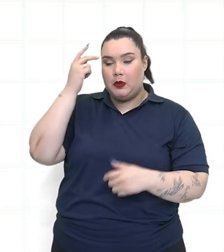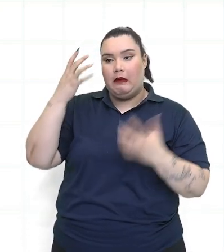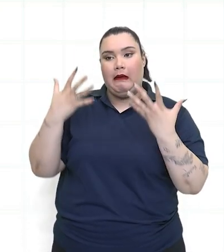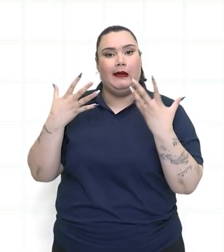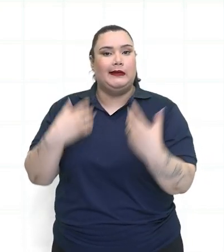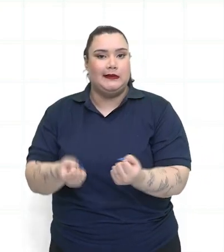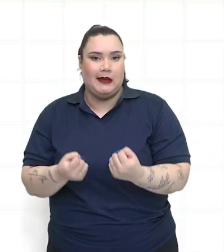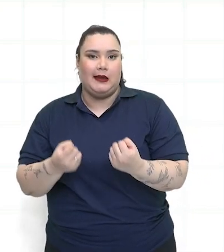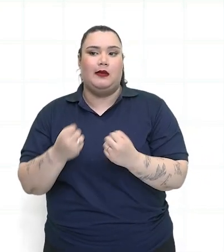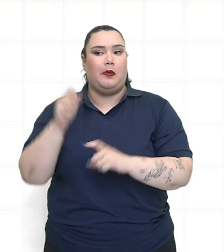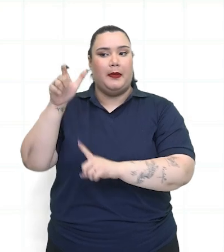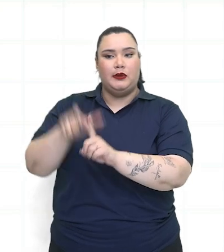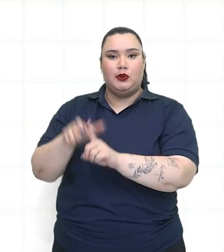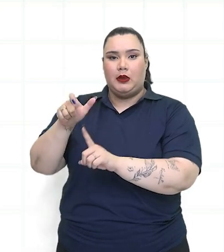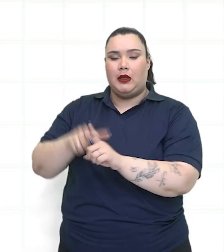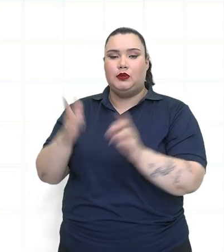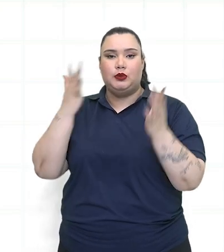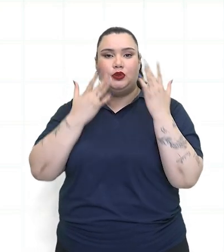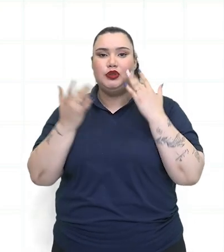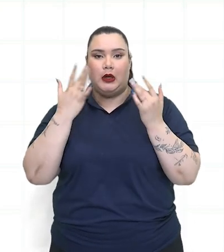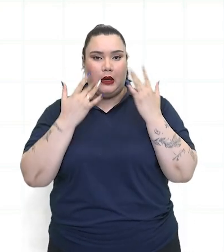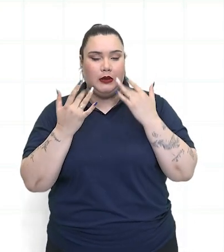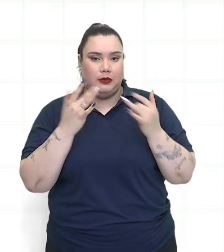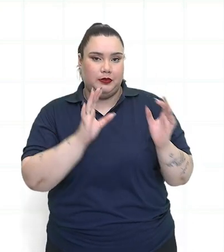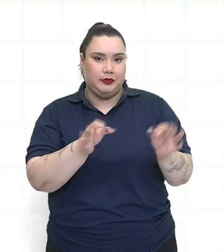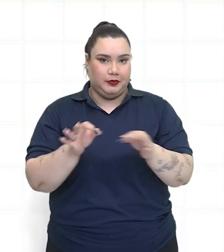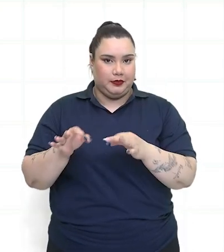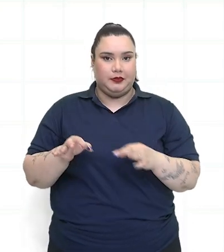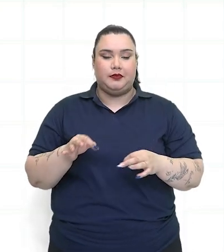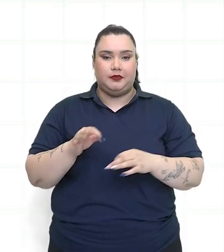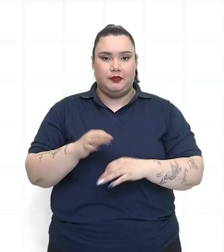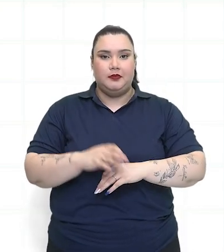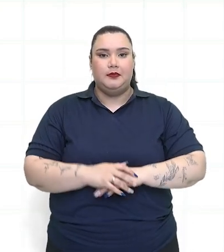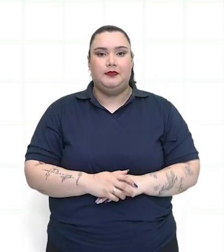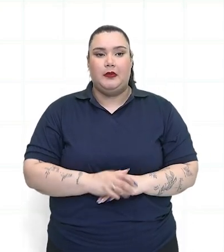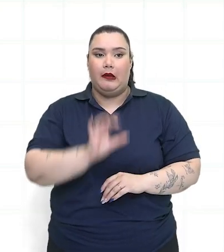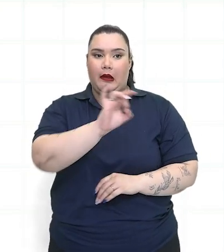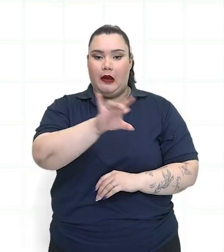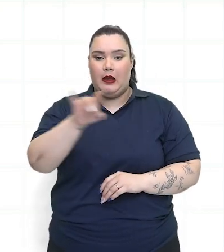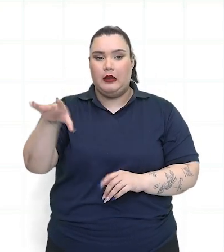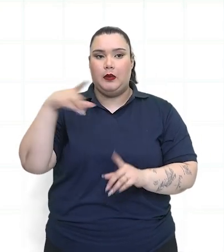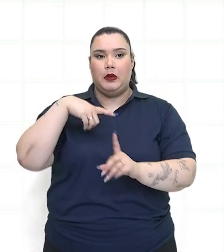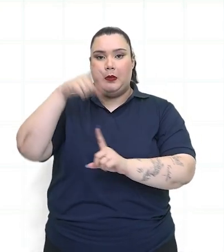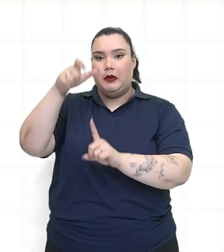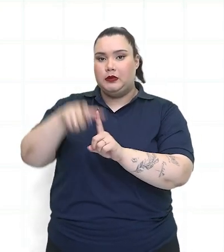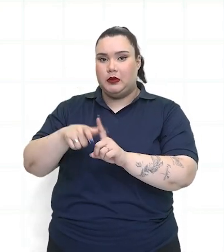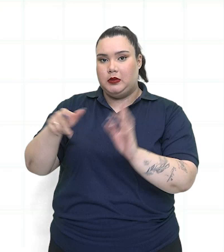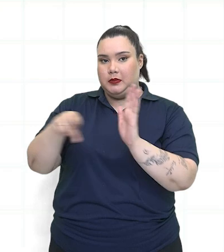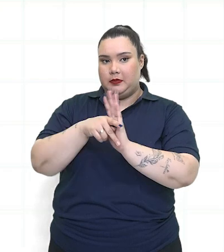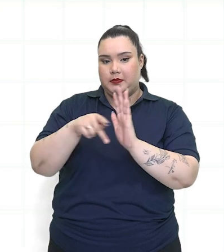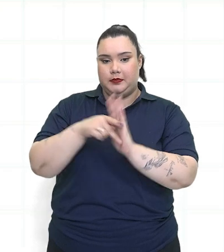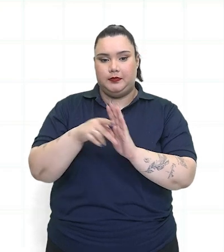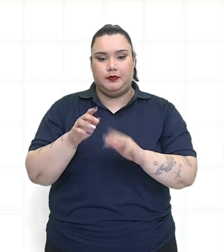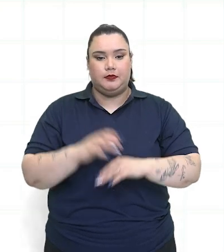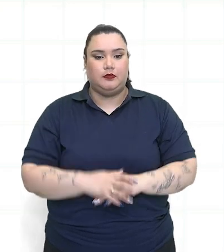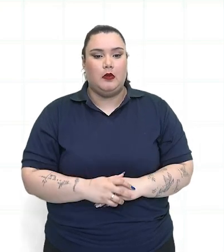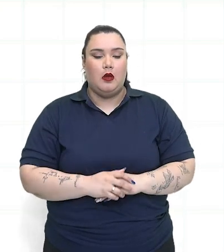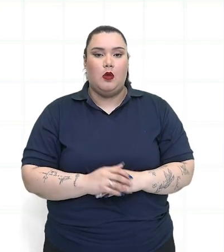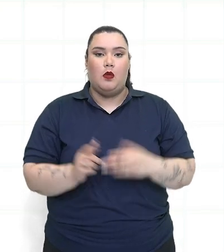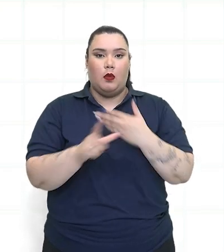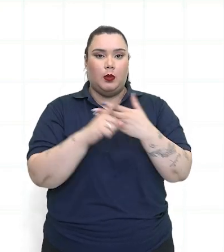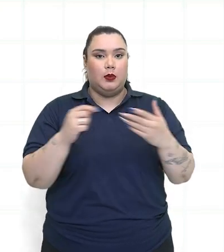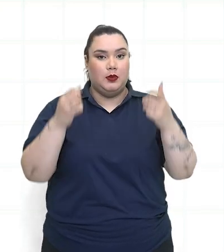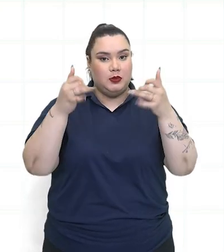se conformasse com a distribuição dos papéis, né? Cada um recebeu um papel para representar um determinado personagem. E aí o autor